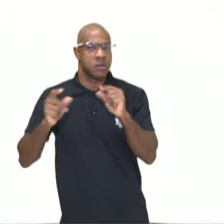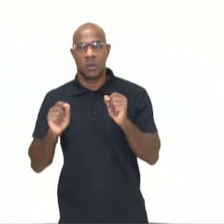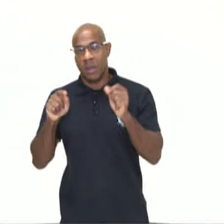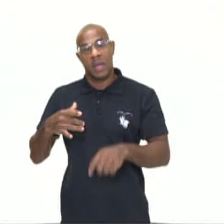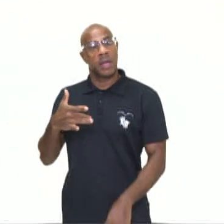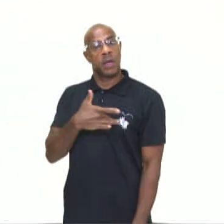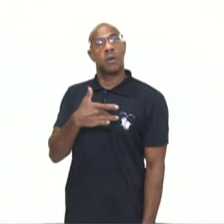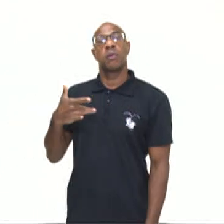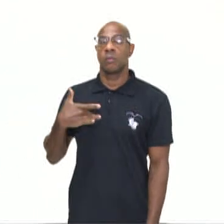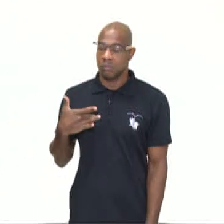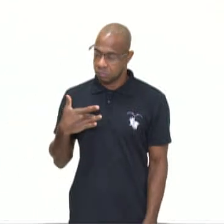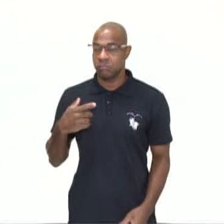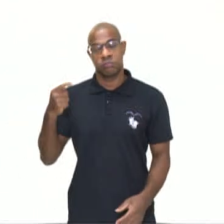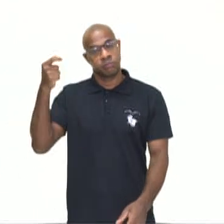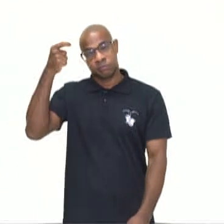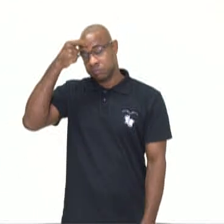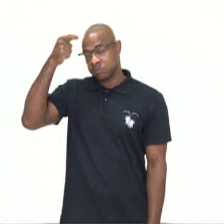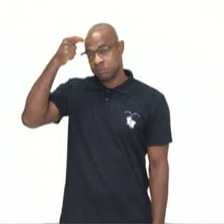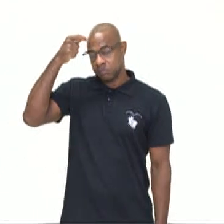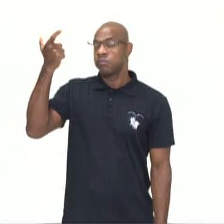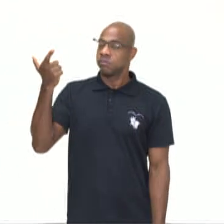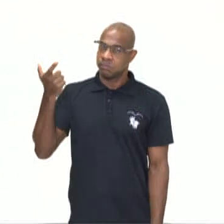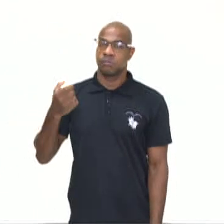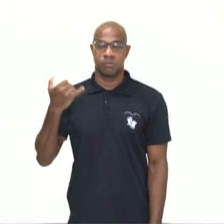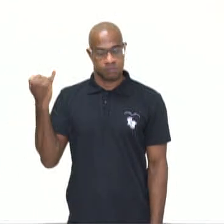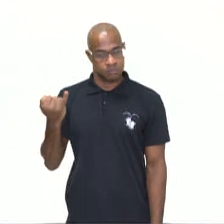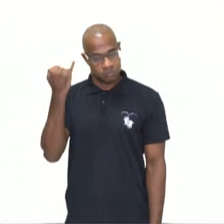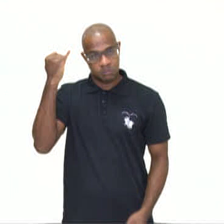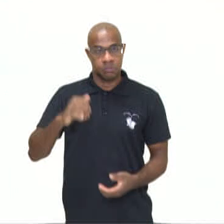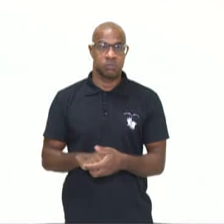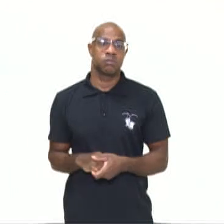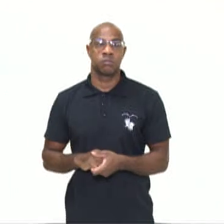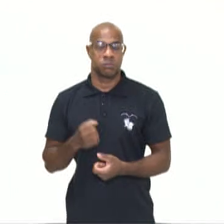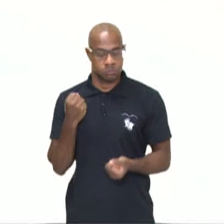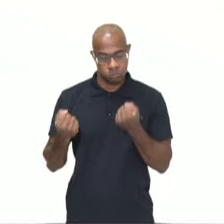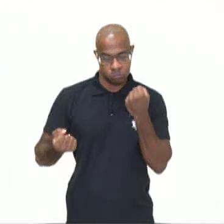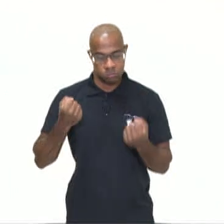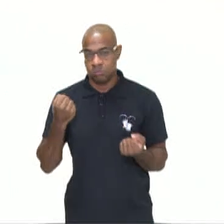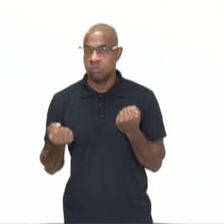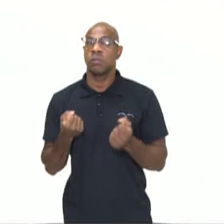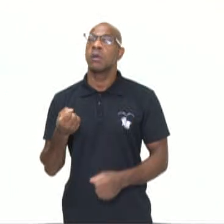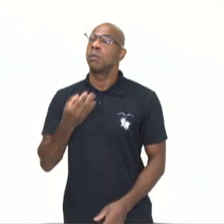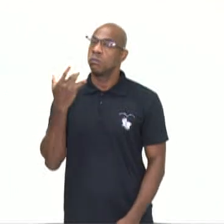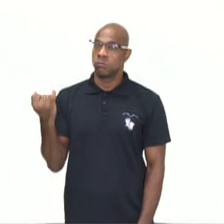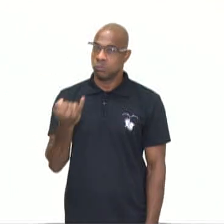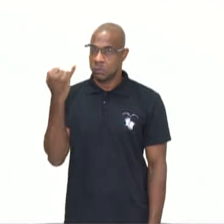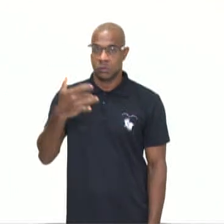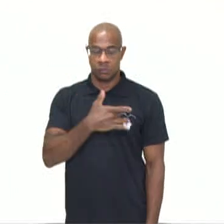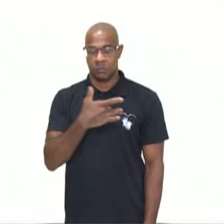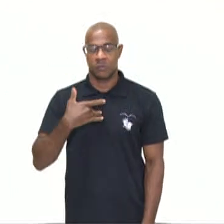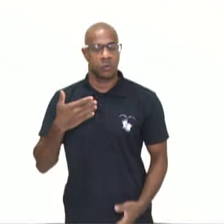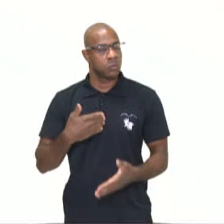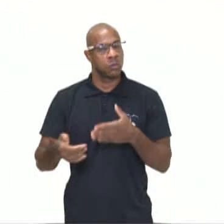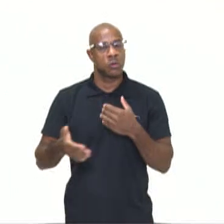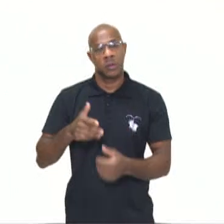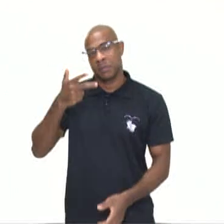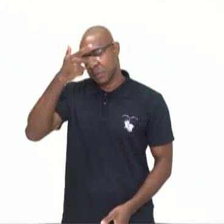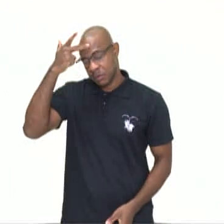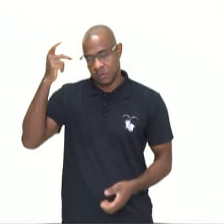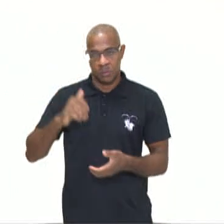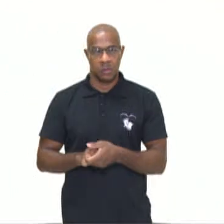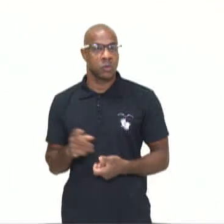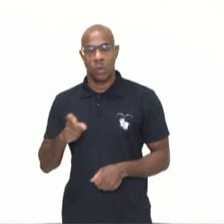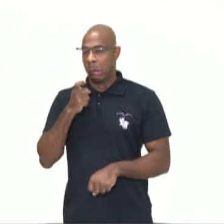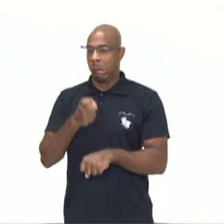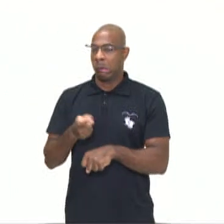saúde física e mental. Sem dúvida, o exercício é uma parte importante na vida de qualquer pessoa. Não é